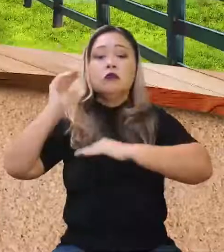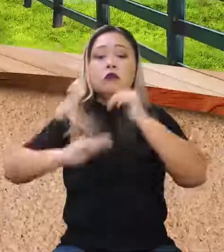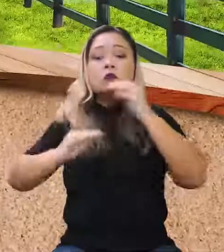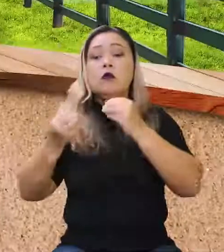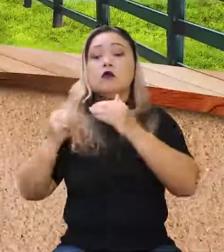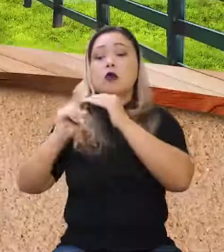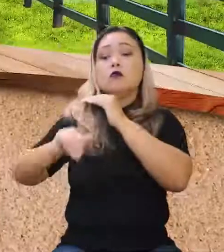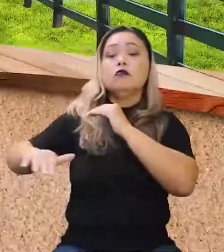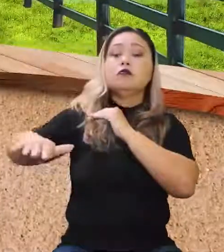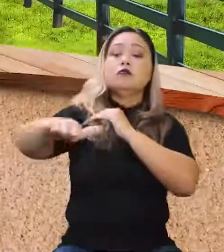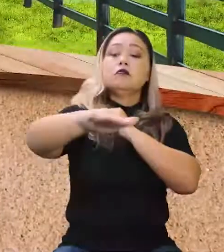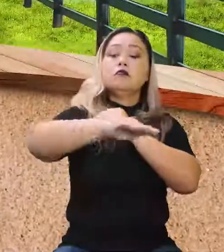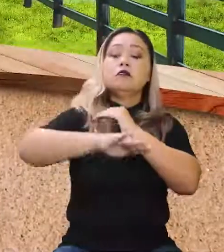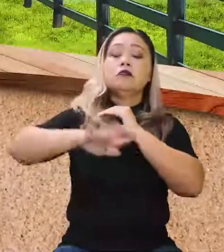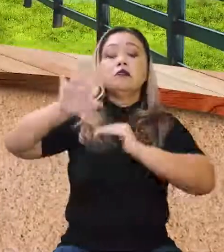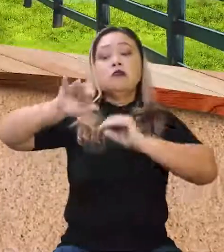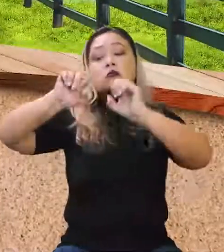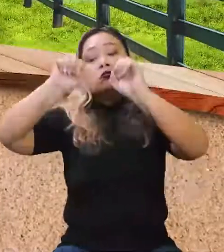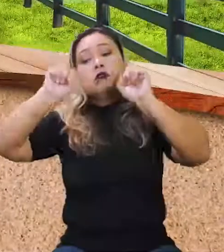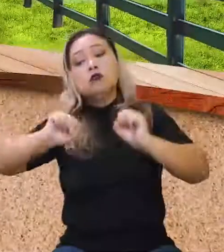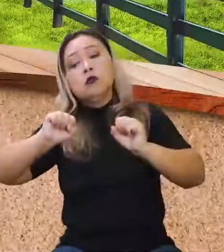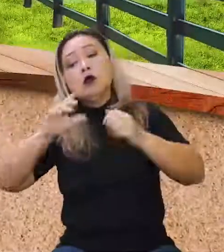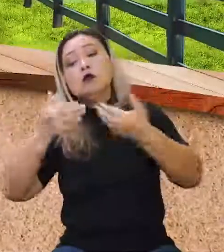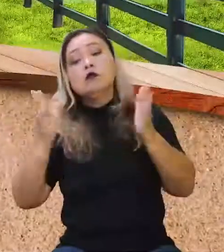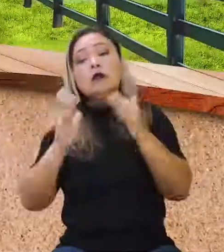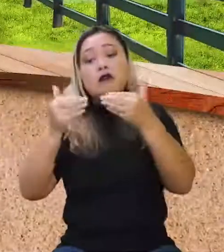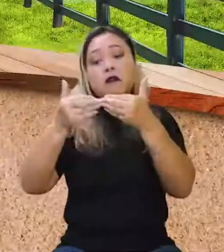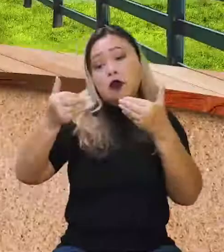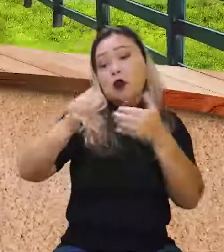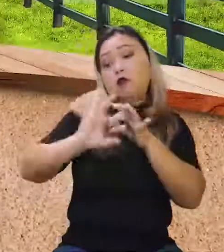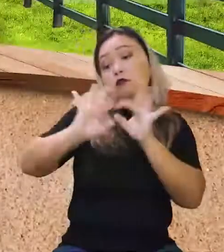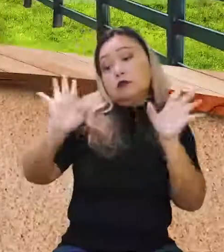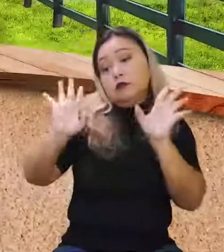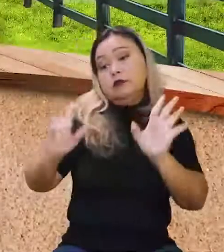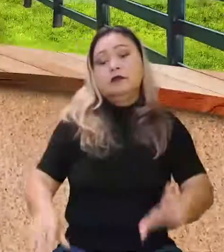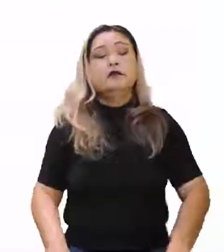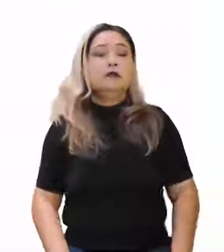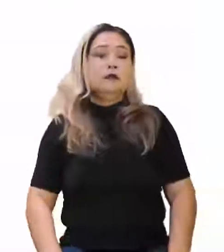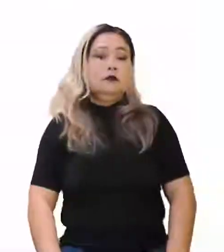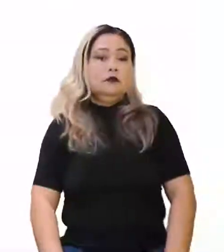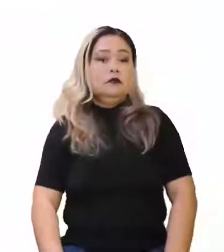no rebanho, dependendo do sistema ser intensivo ou extensivo. De olho na tela.